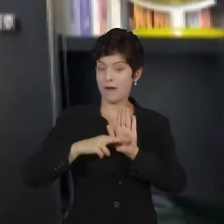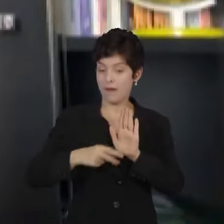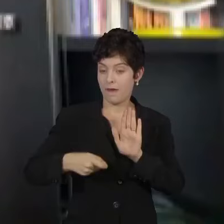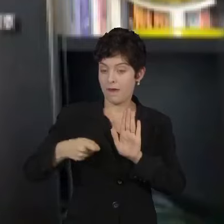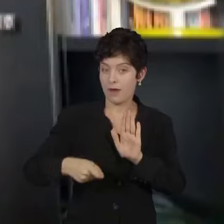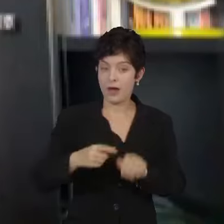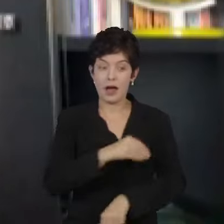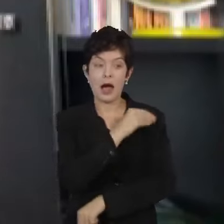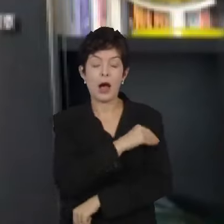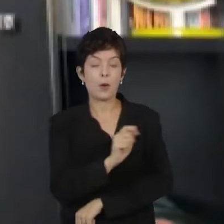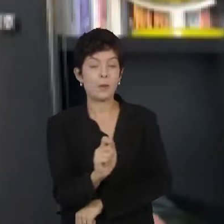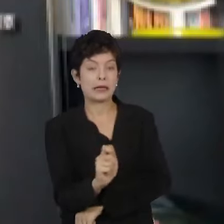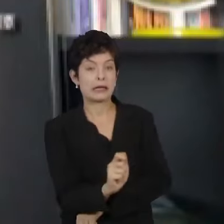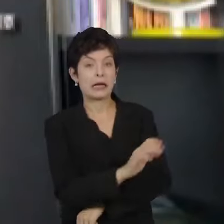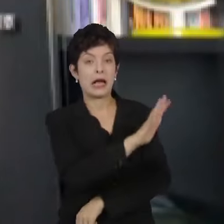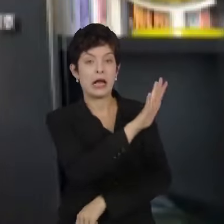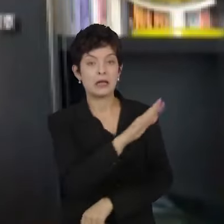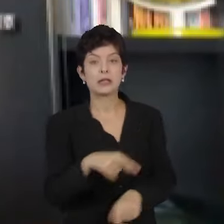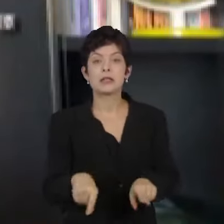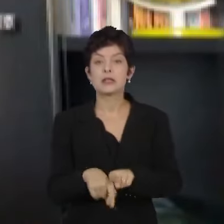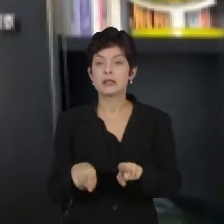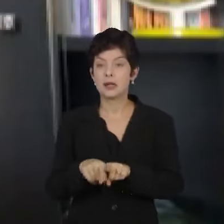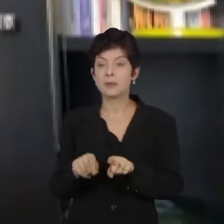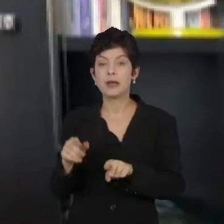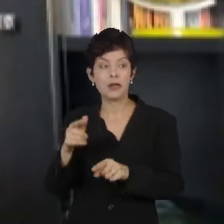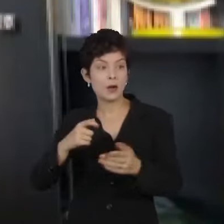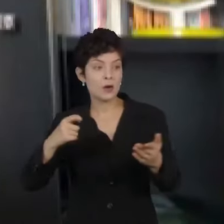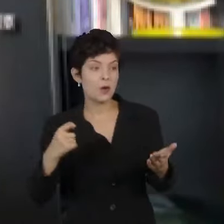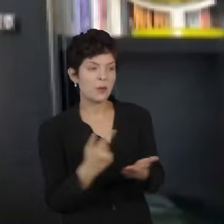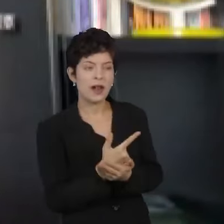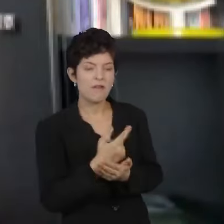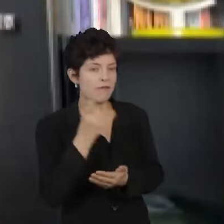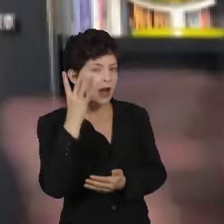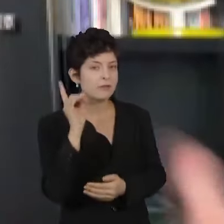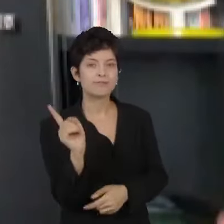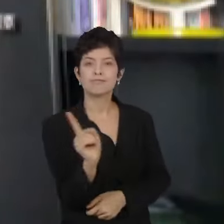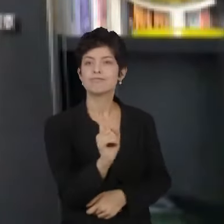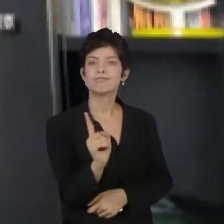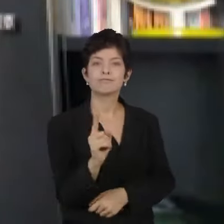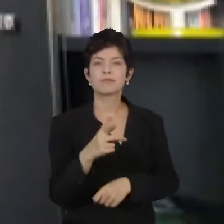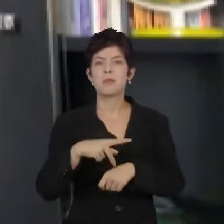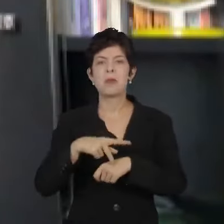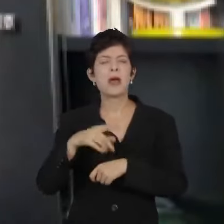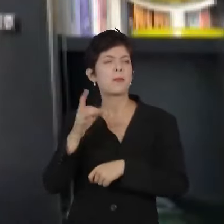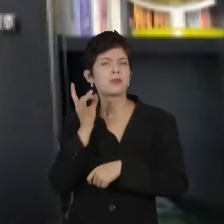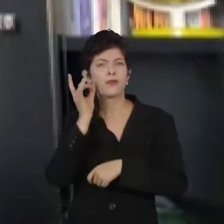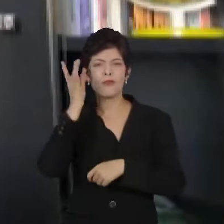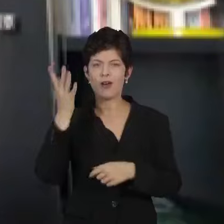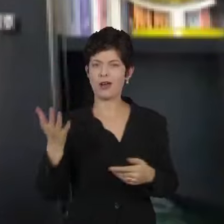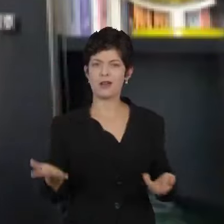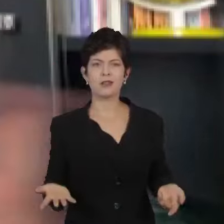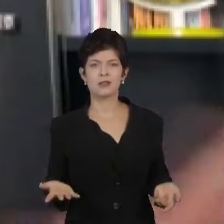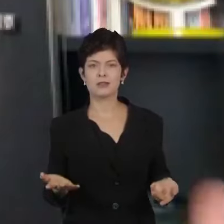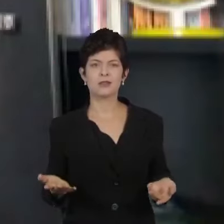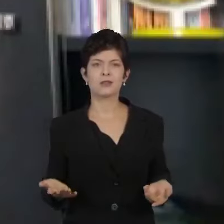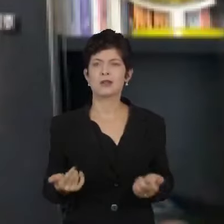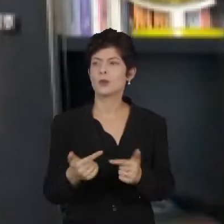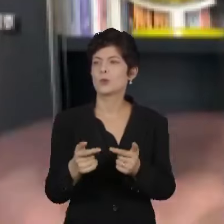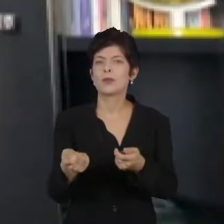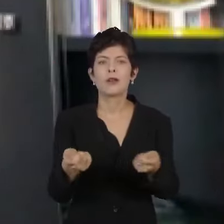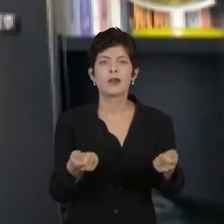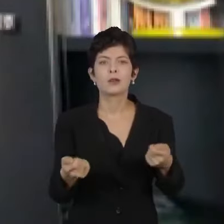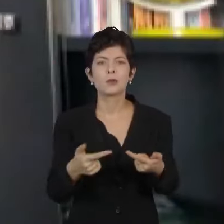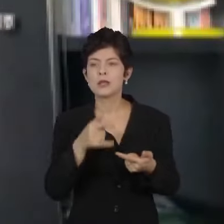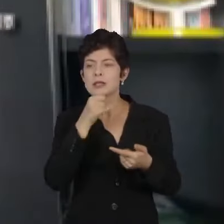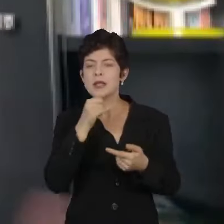álcool pouco mais caro que faça um acesso menos facilitado a gente tá num país de muito acesso né a gente não tem licença por